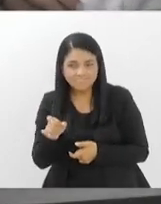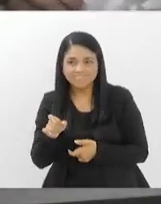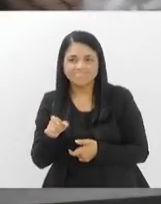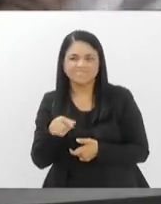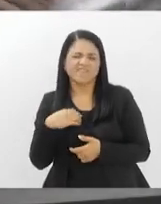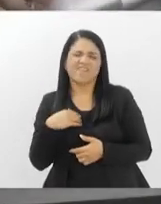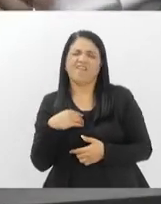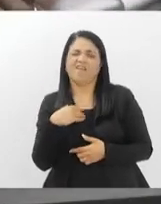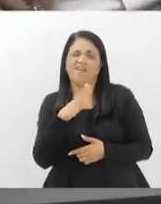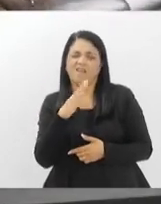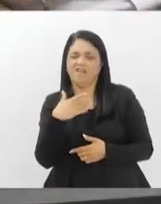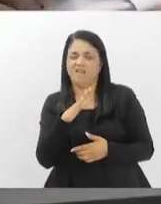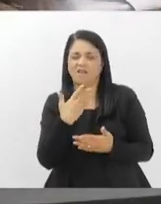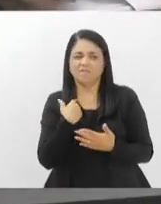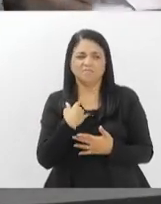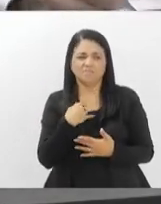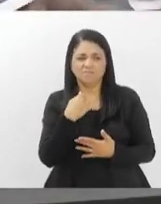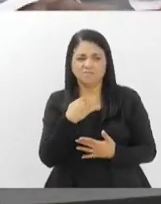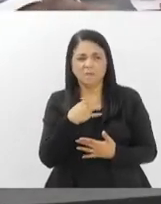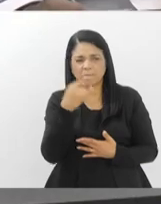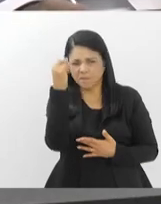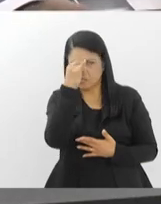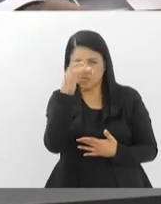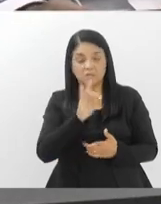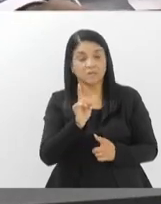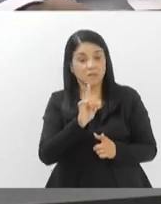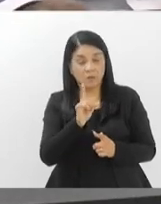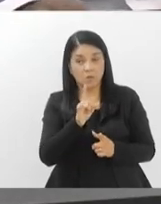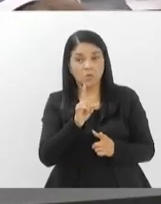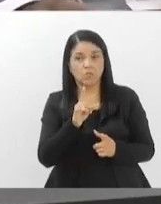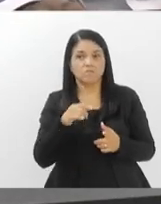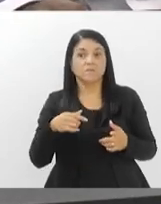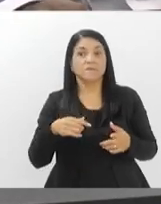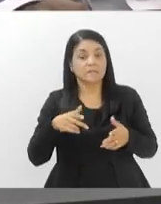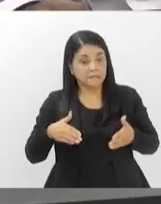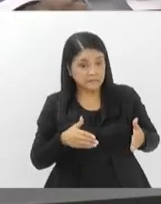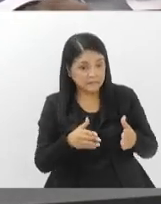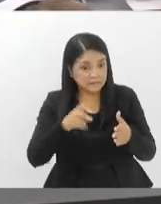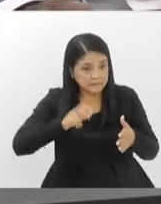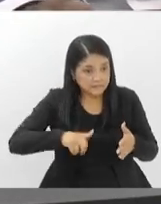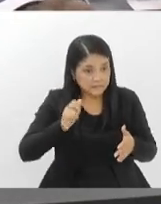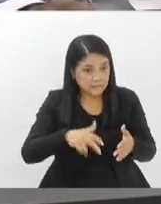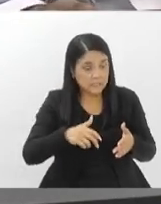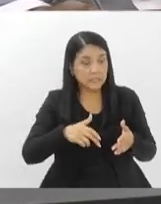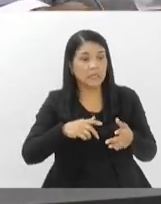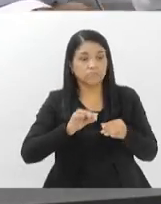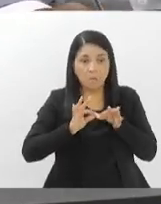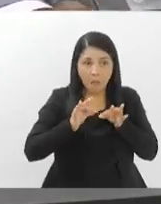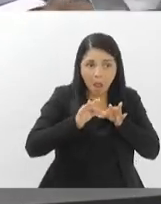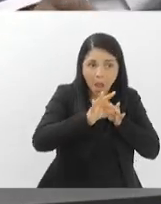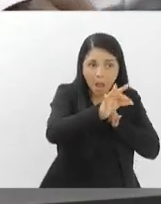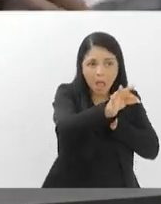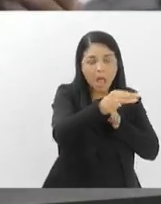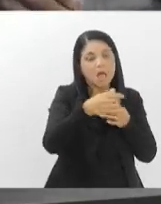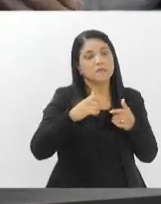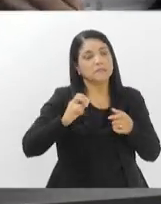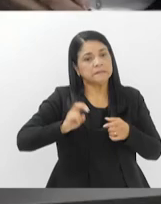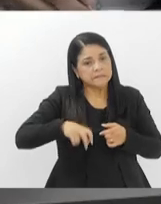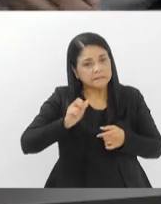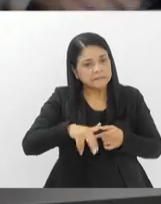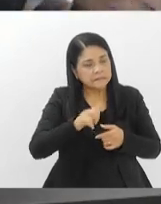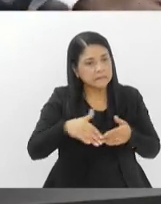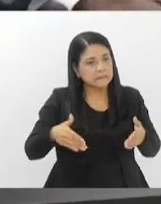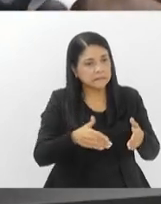isso é besteirado, sistema de trilha. Não é. A gente tem trilhas de larga distância, trilhas que atravessam mais de